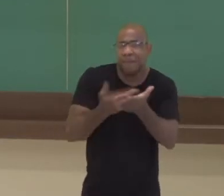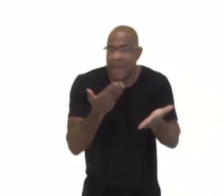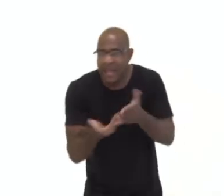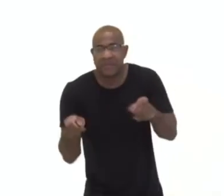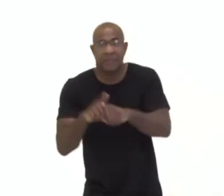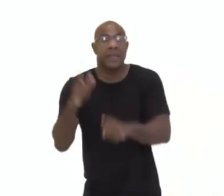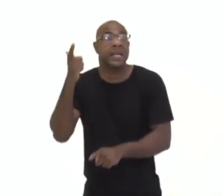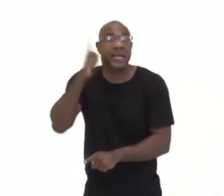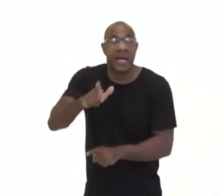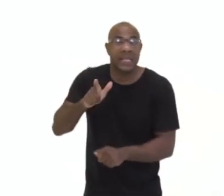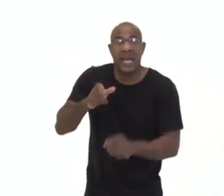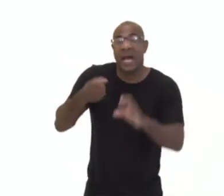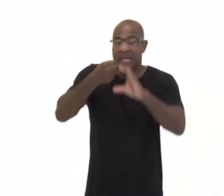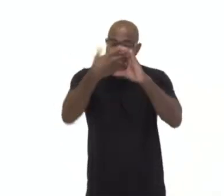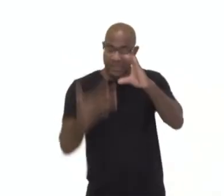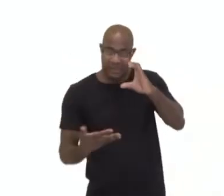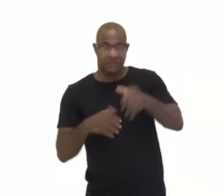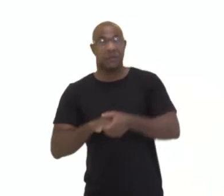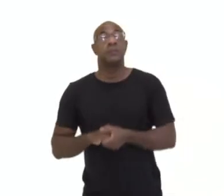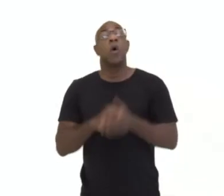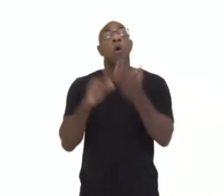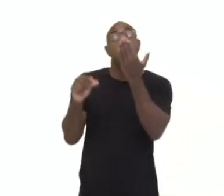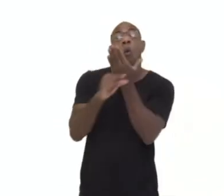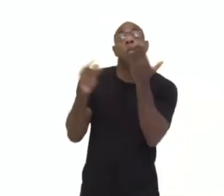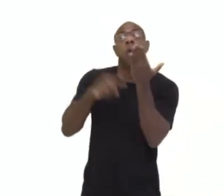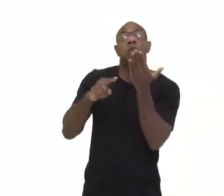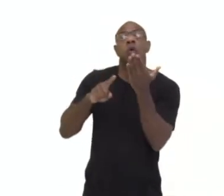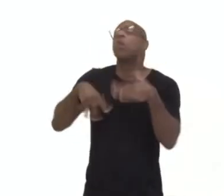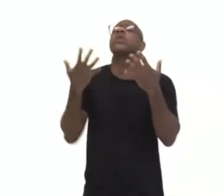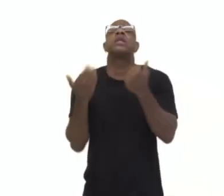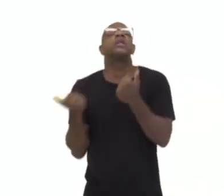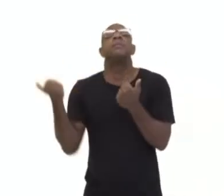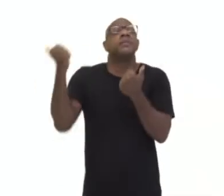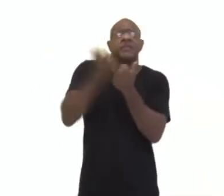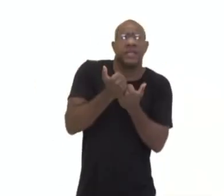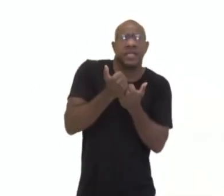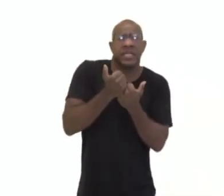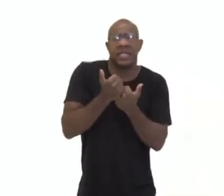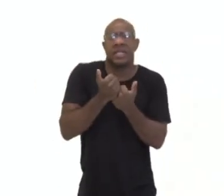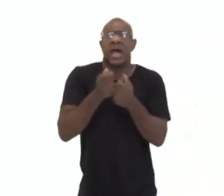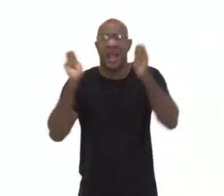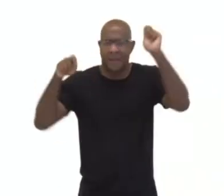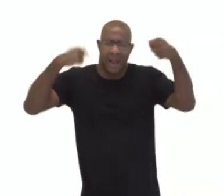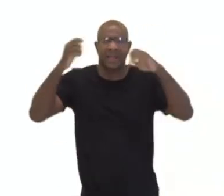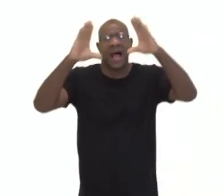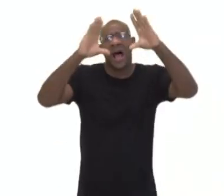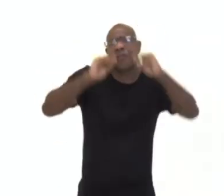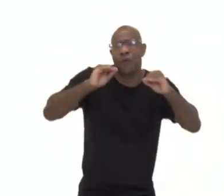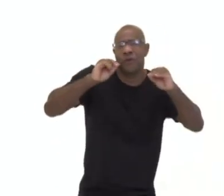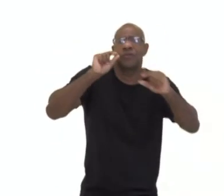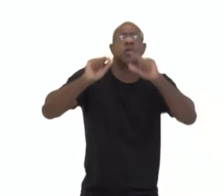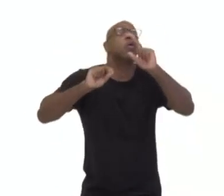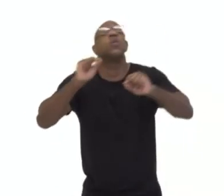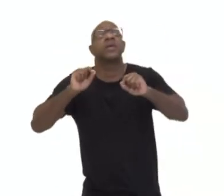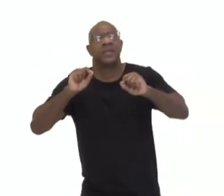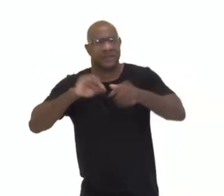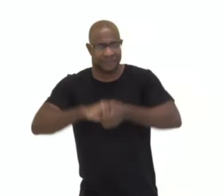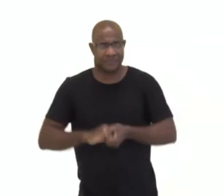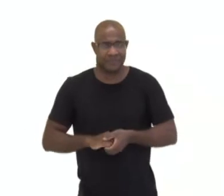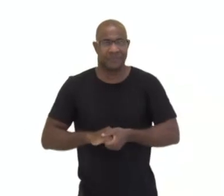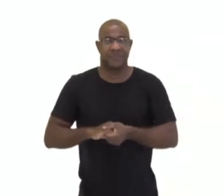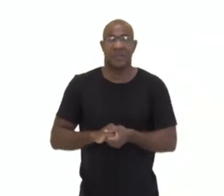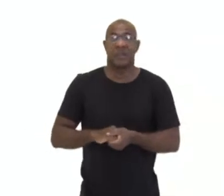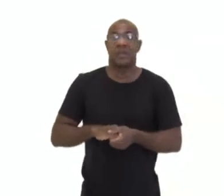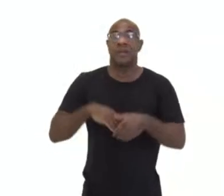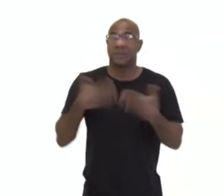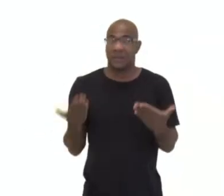características? Segundo o autor, o que substituiu os cafés e as matinês e as anedotas de rua?